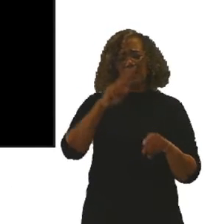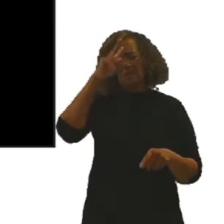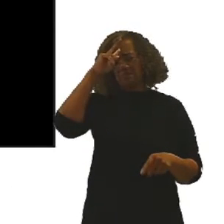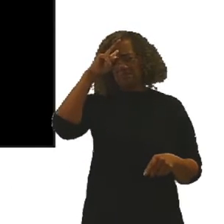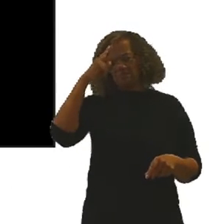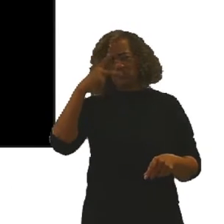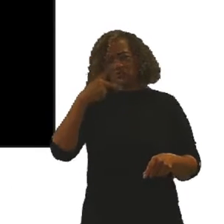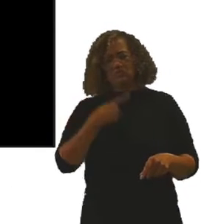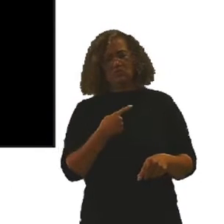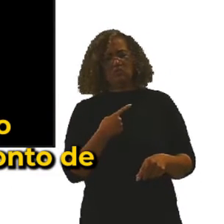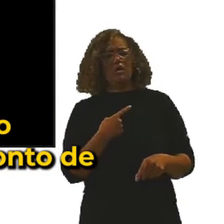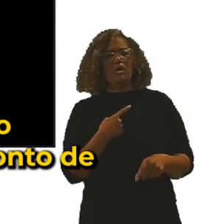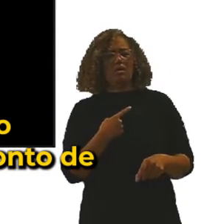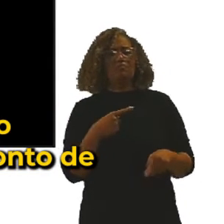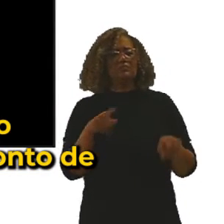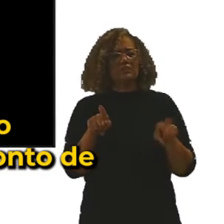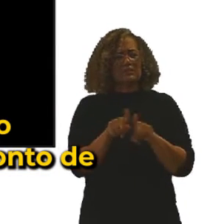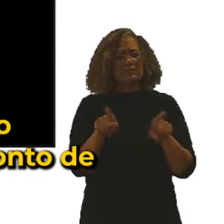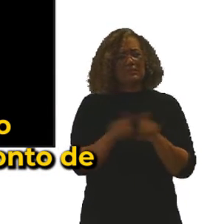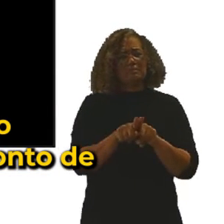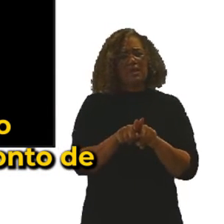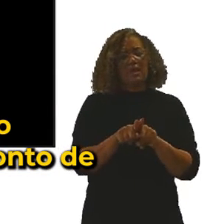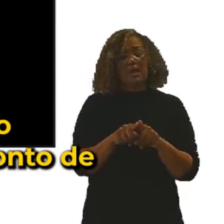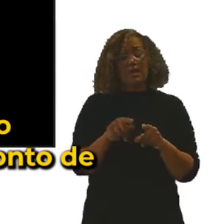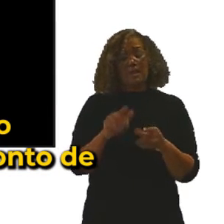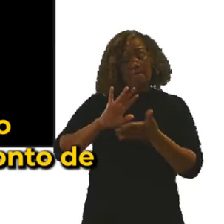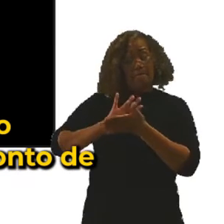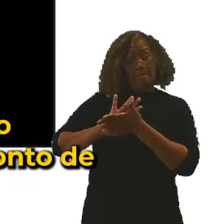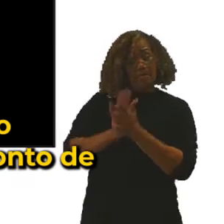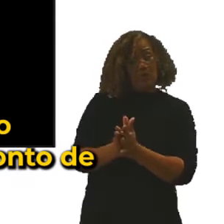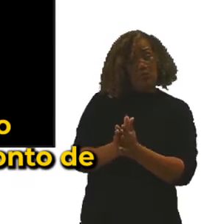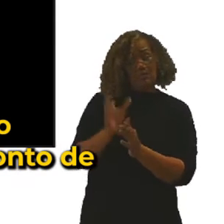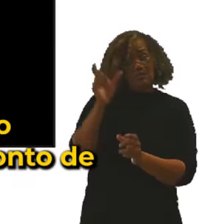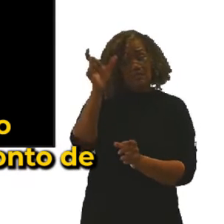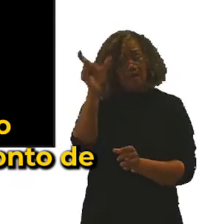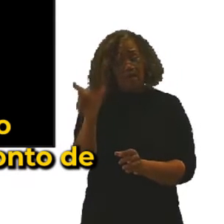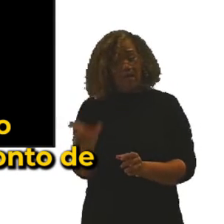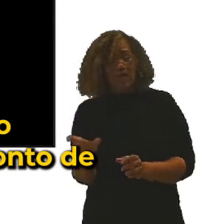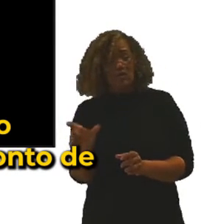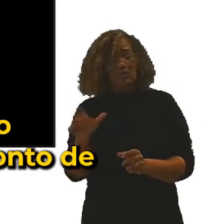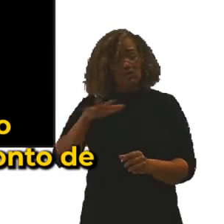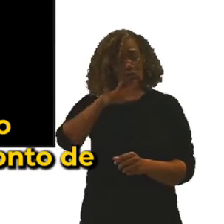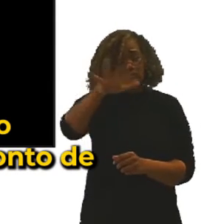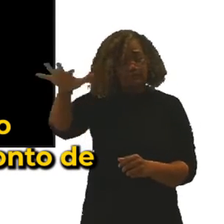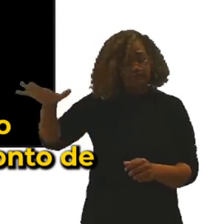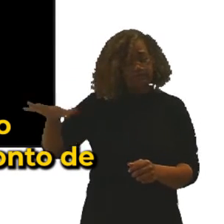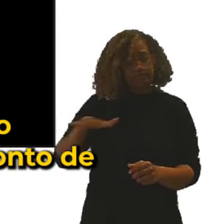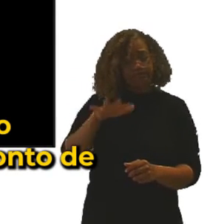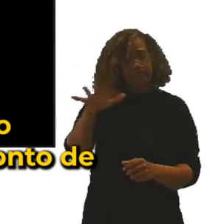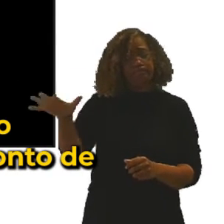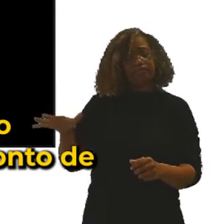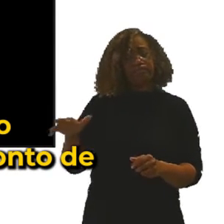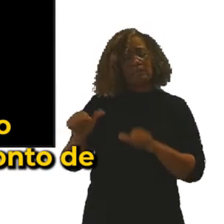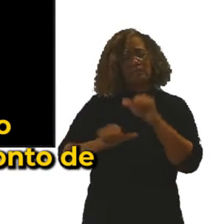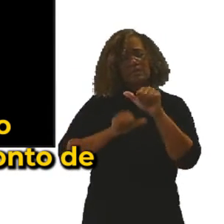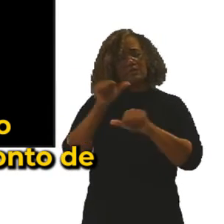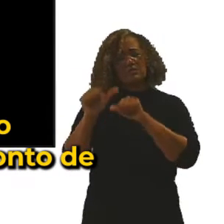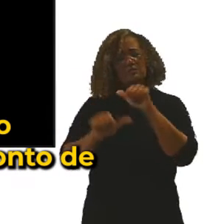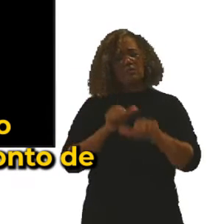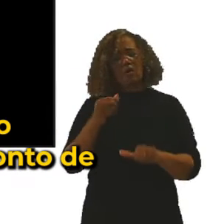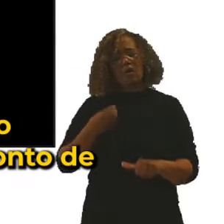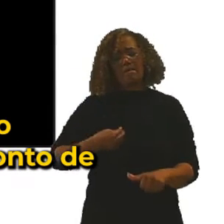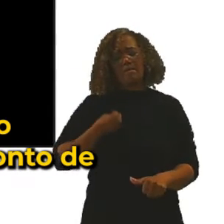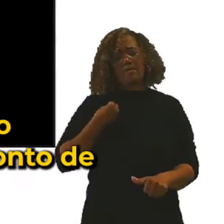pensamento androcêntrico. O preconceito, portanto, androcêntrico, ele torna a vida da mulher